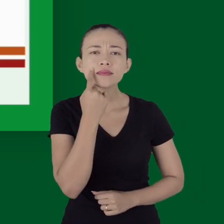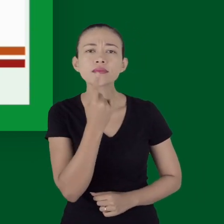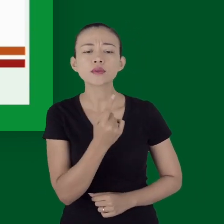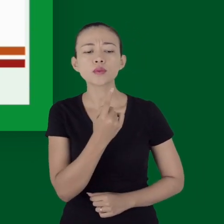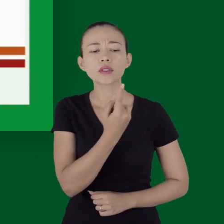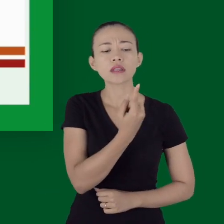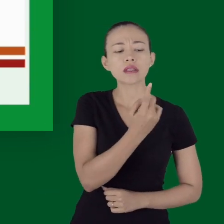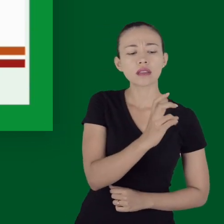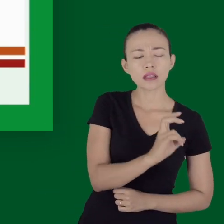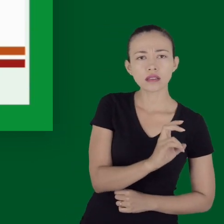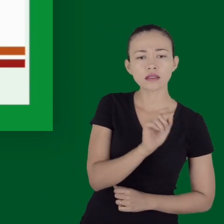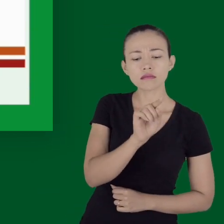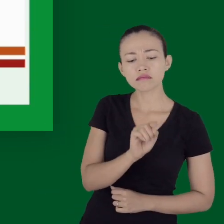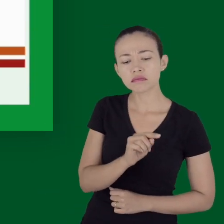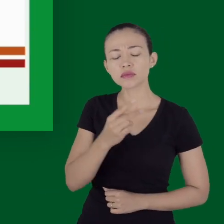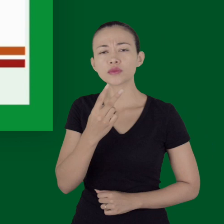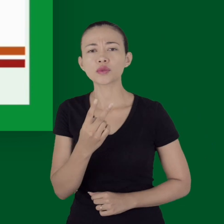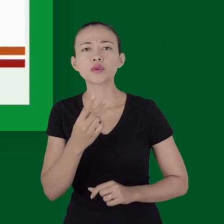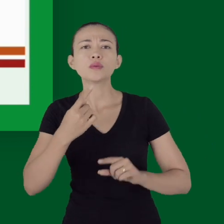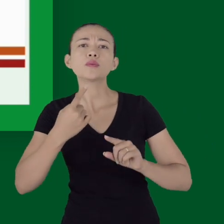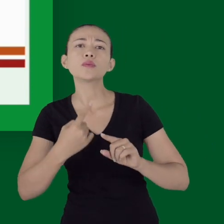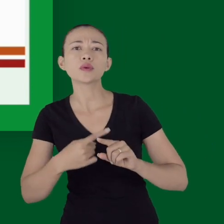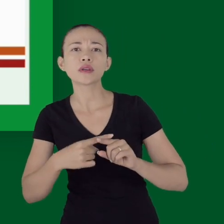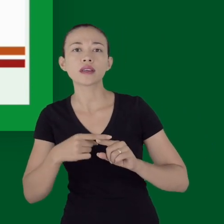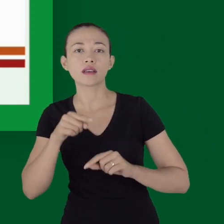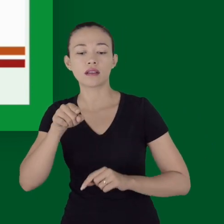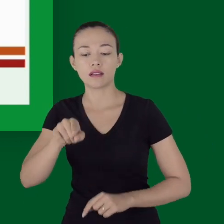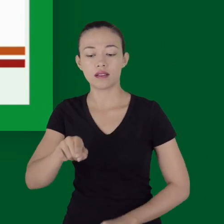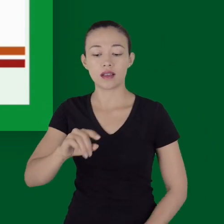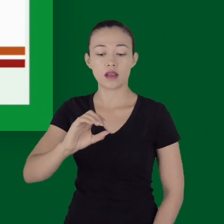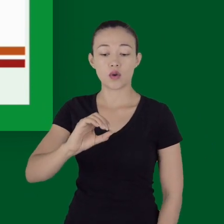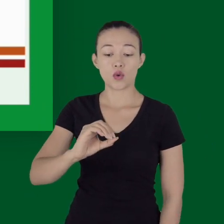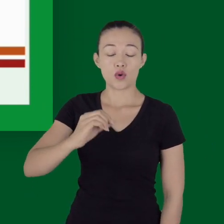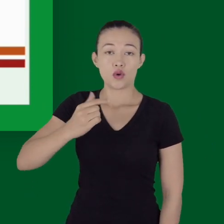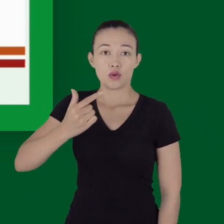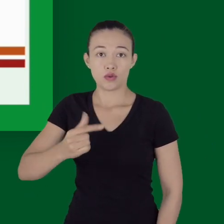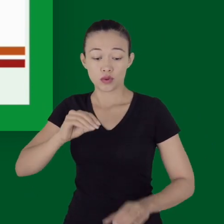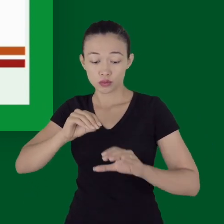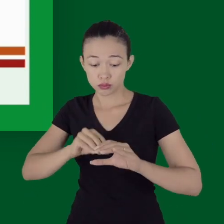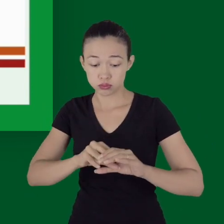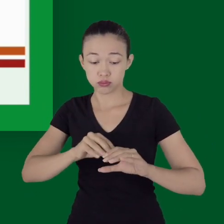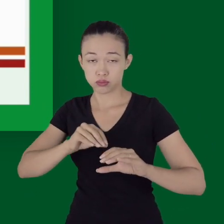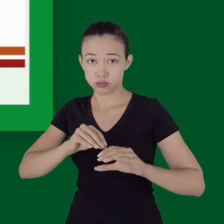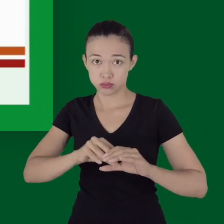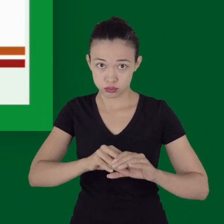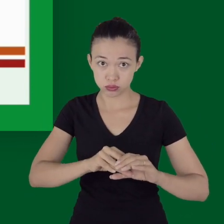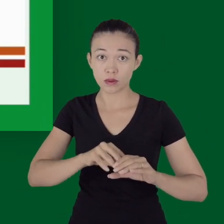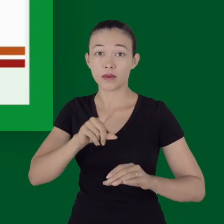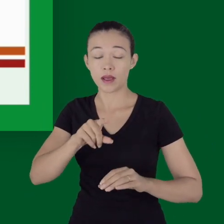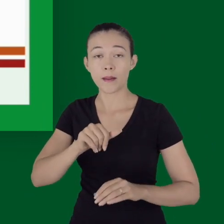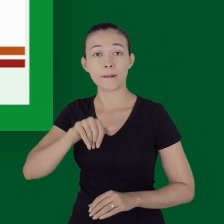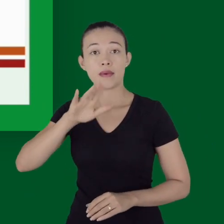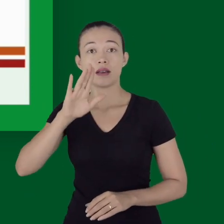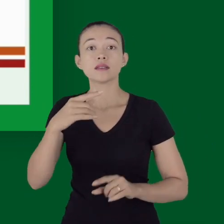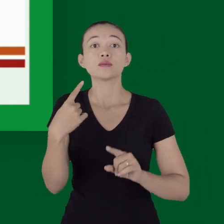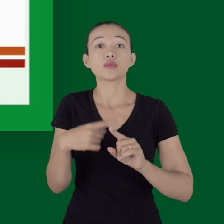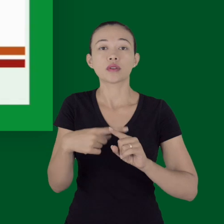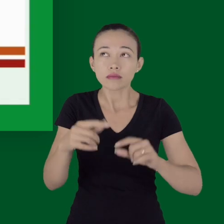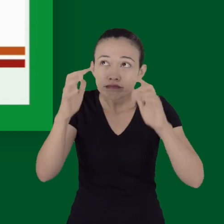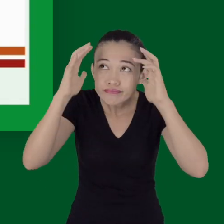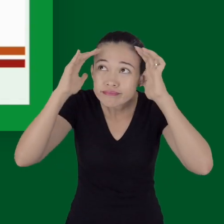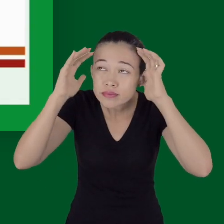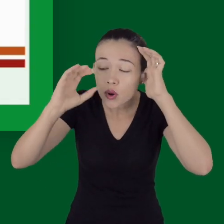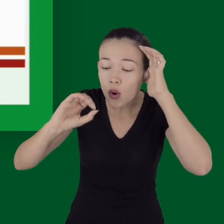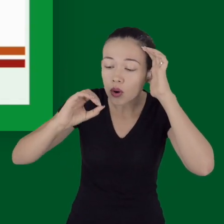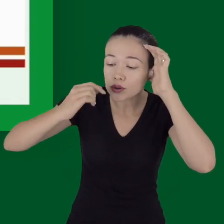da RCP é de 15 para 2. E nesses casos é necessário uma grande oferta de oxigênio para tentar retirar o tecido